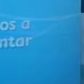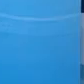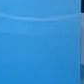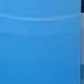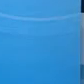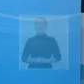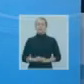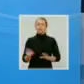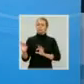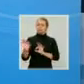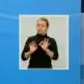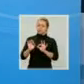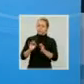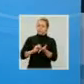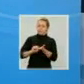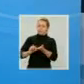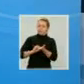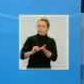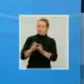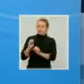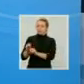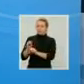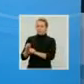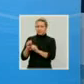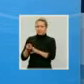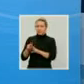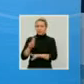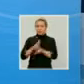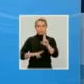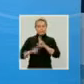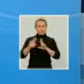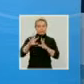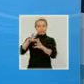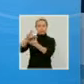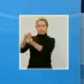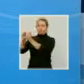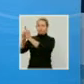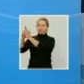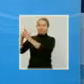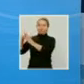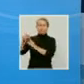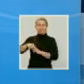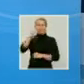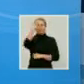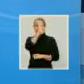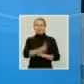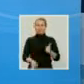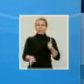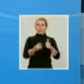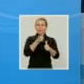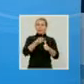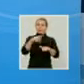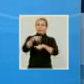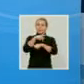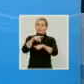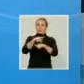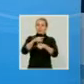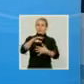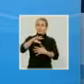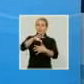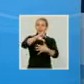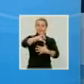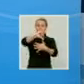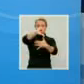O sistema Braille de alfabetização é utilizado no mundo inteiro. O Brasil foi o primeiro país da América